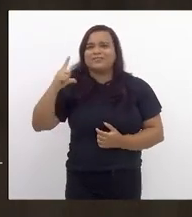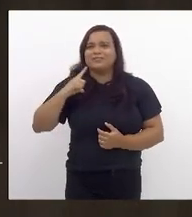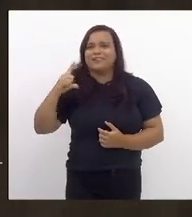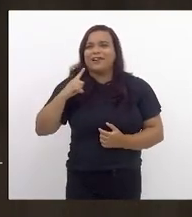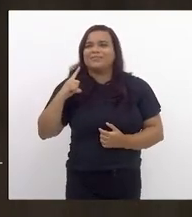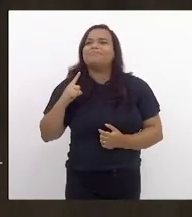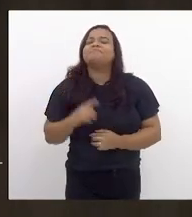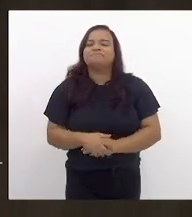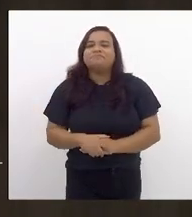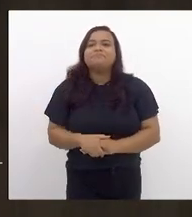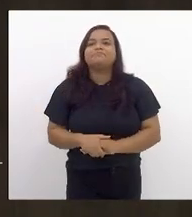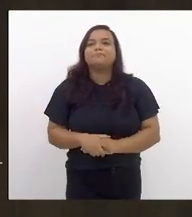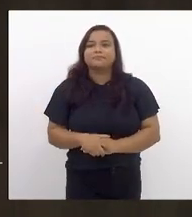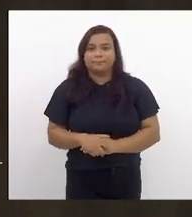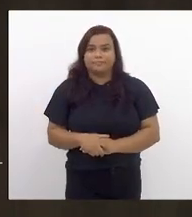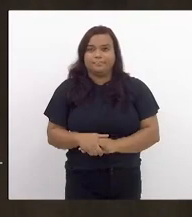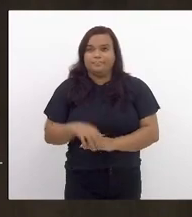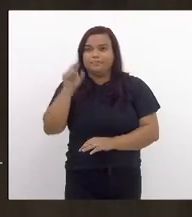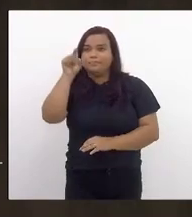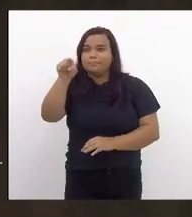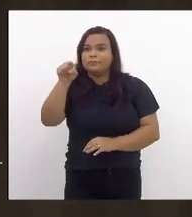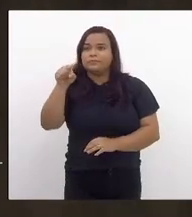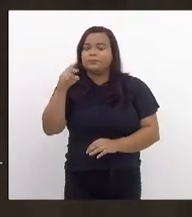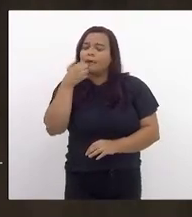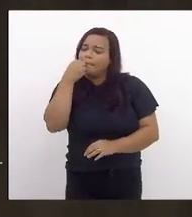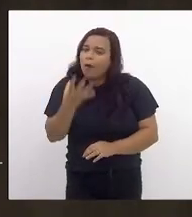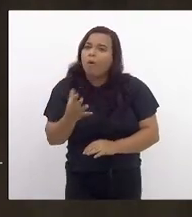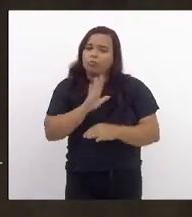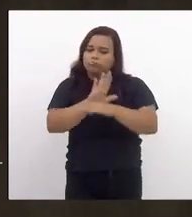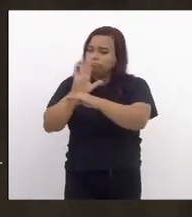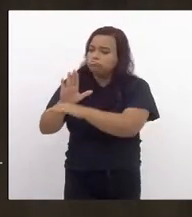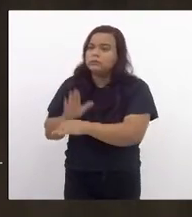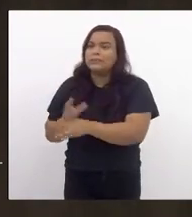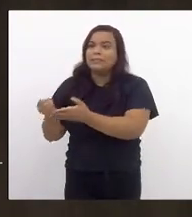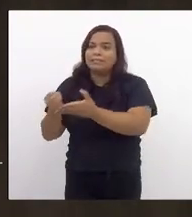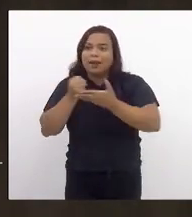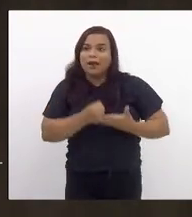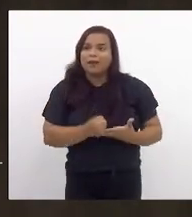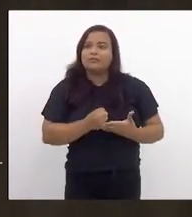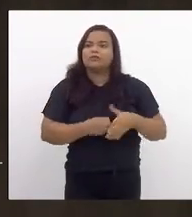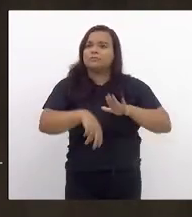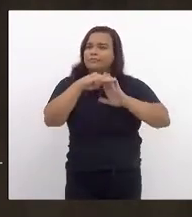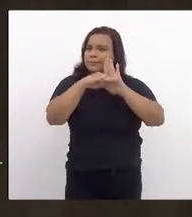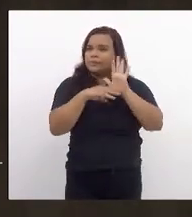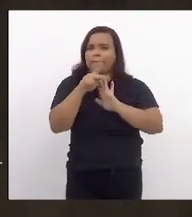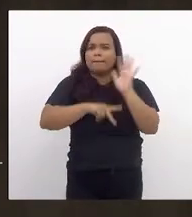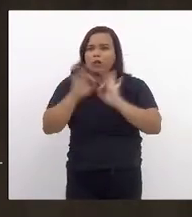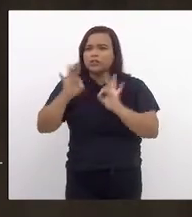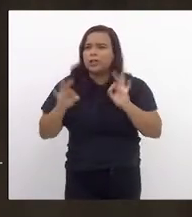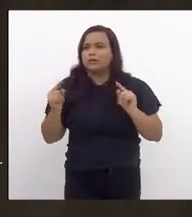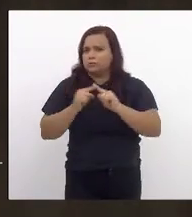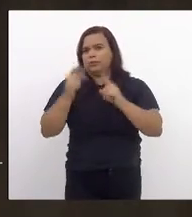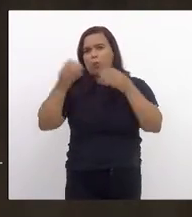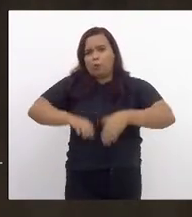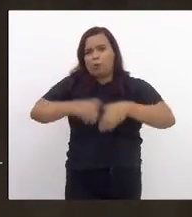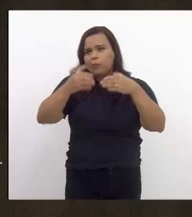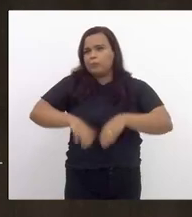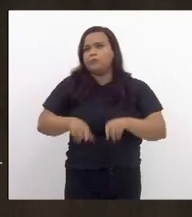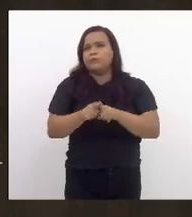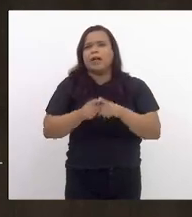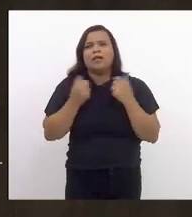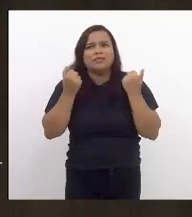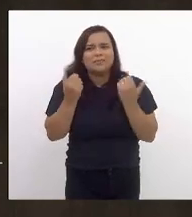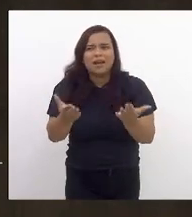Tanto pela benevolência em trazer para a pauta todos aqueles projetos que envolvem concurso público, de dar